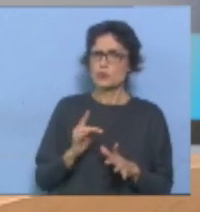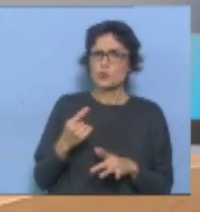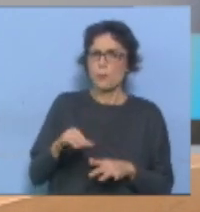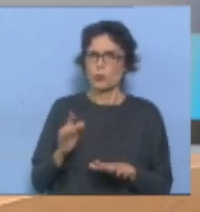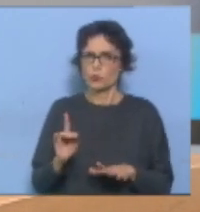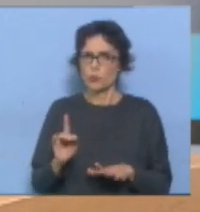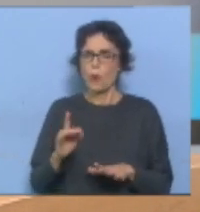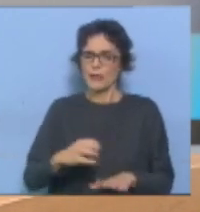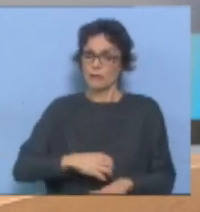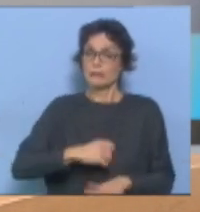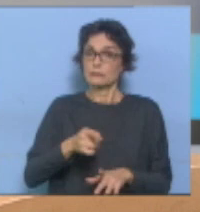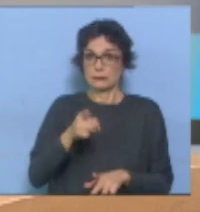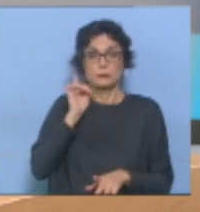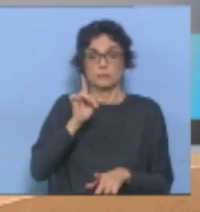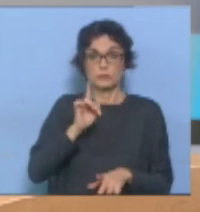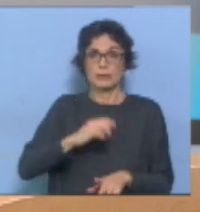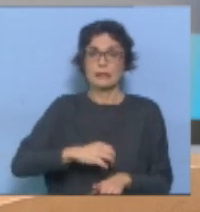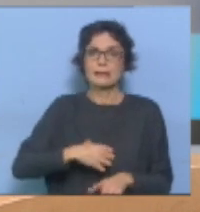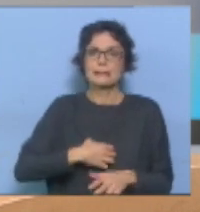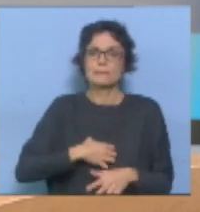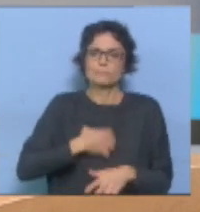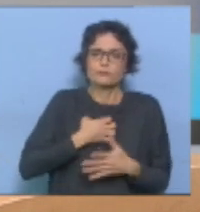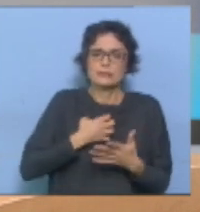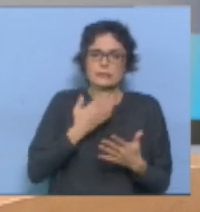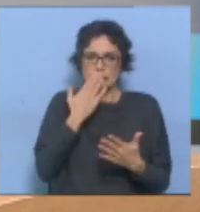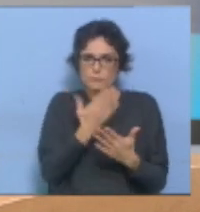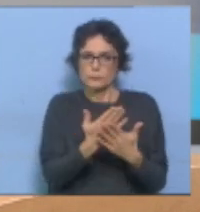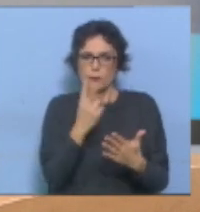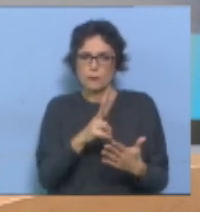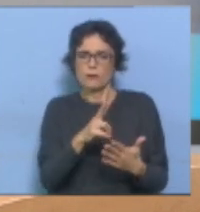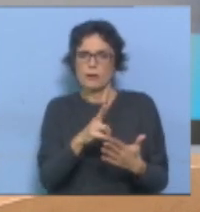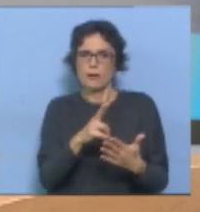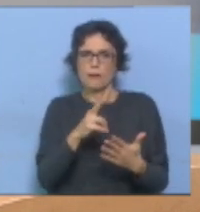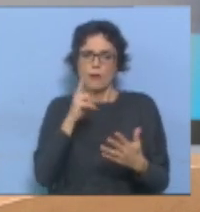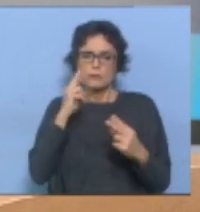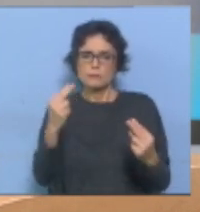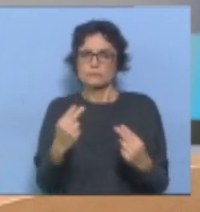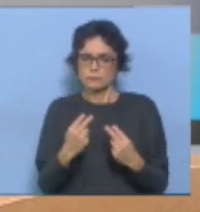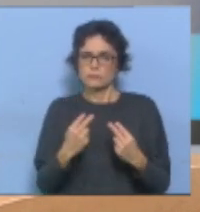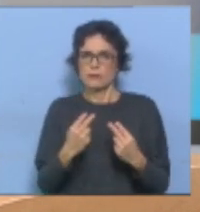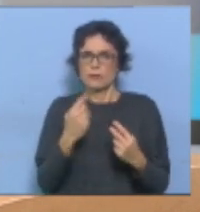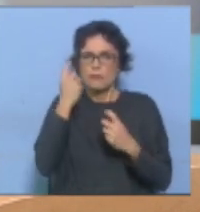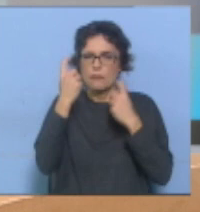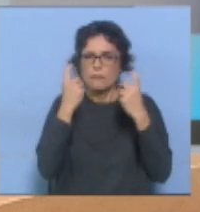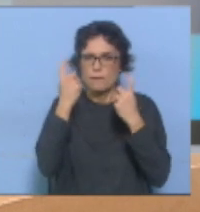com esses sentimentos é que podemos refletir e tentar